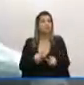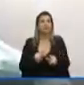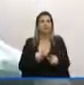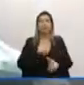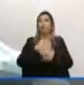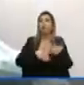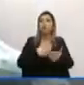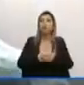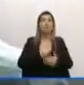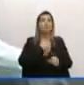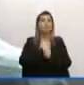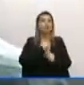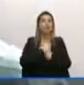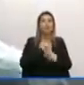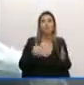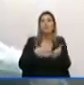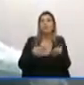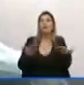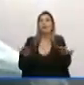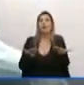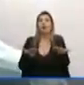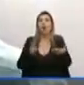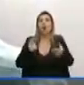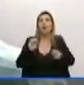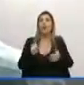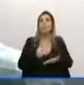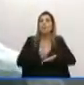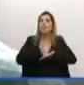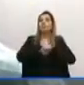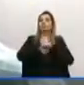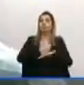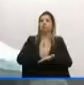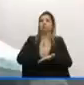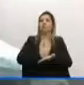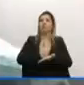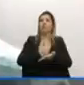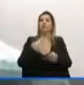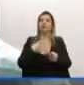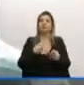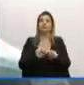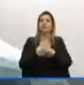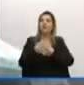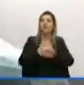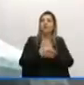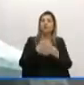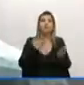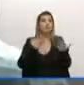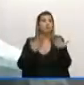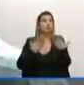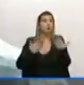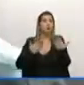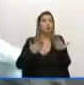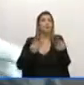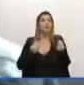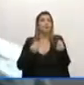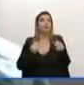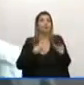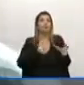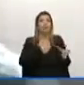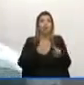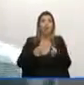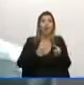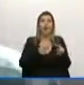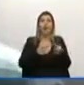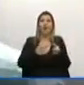aquilo que foi construído até agora para dar o suporte para essa questão da corrida me preocupa muito alguns locais já estão